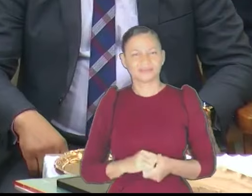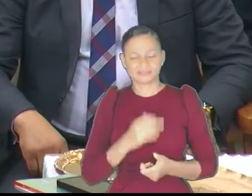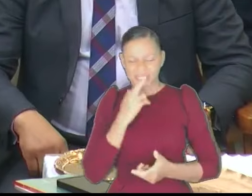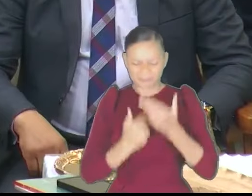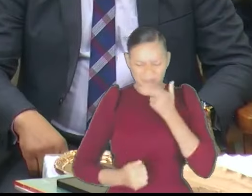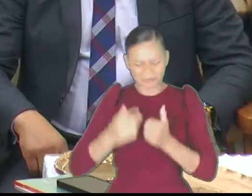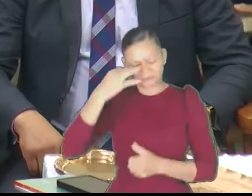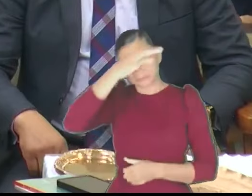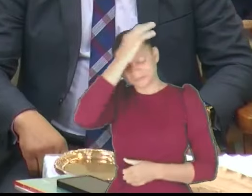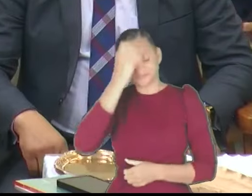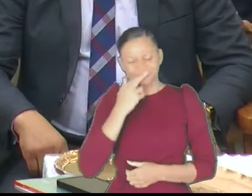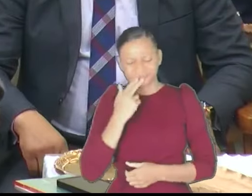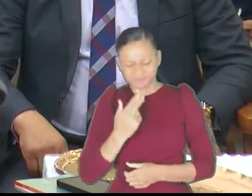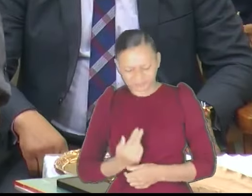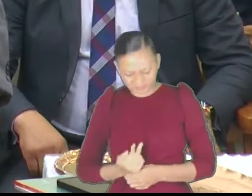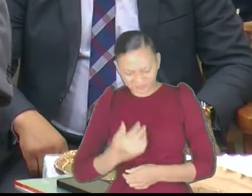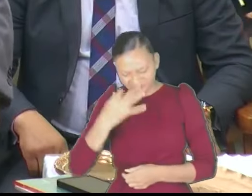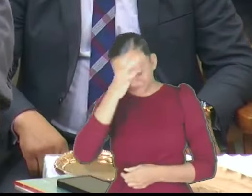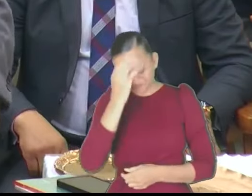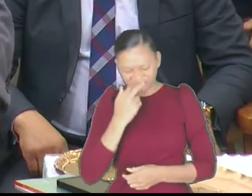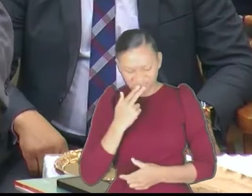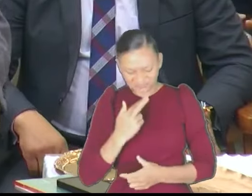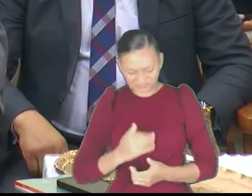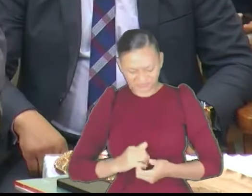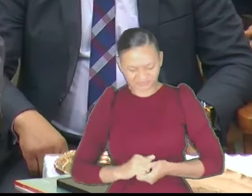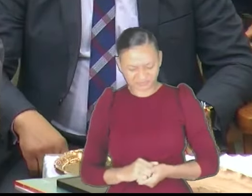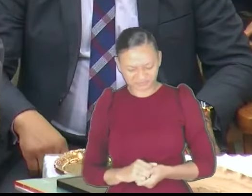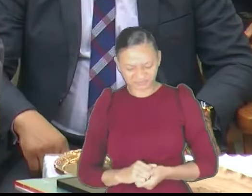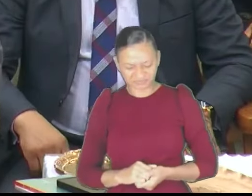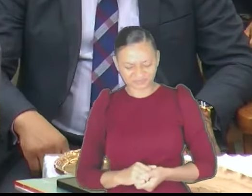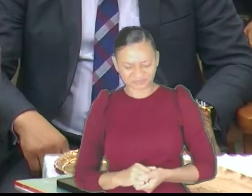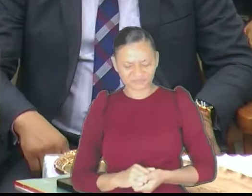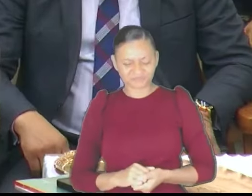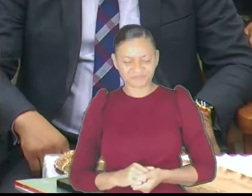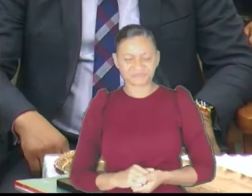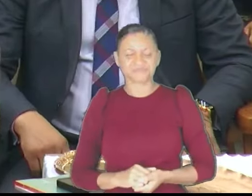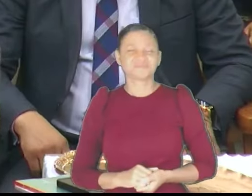Amanaya masopri papanda da kayamando.